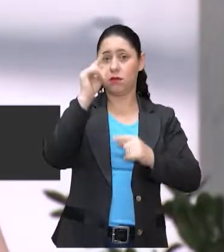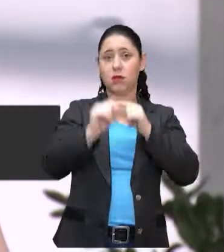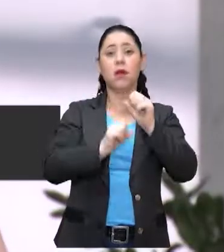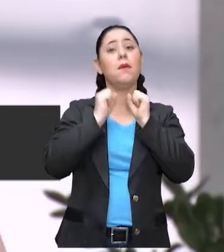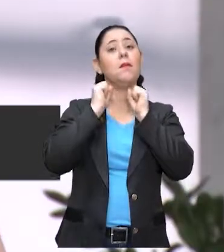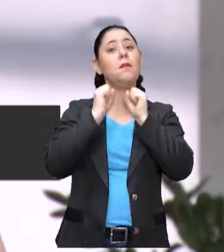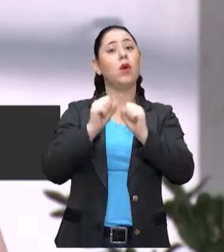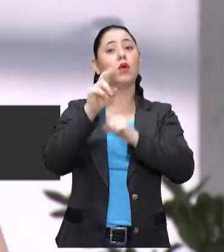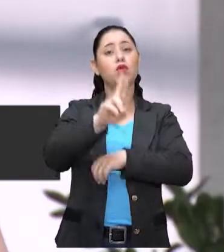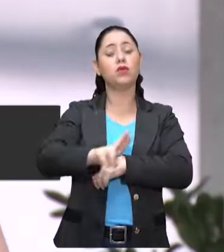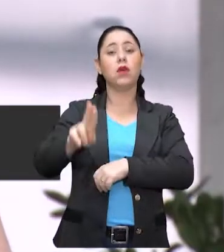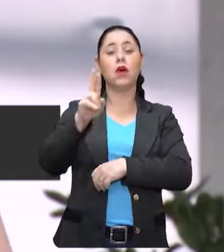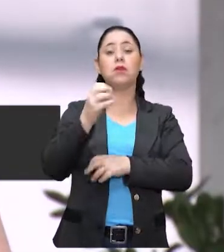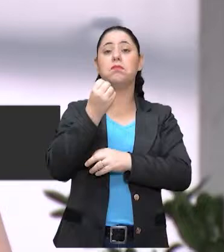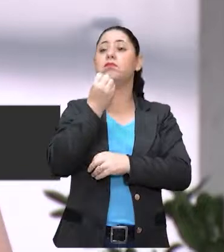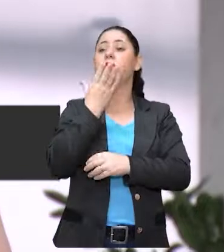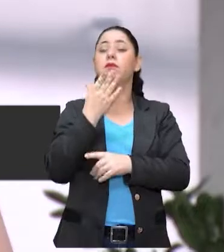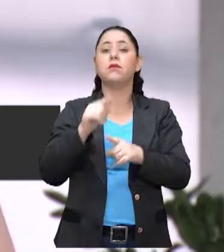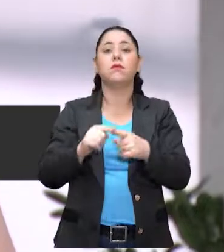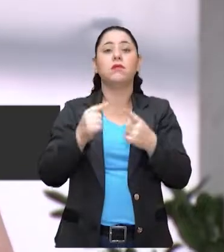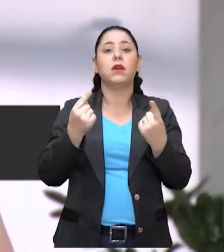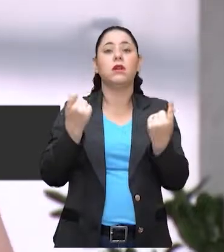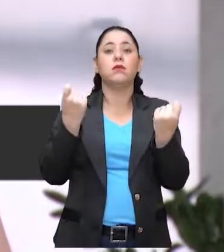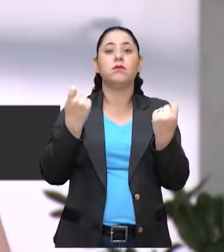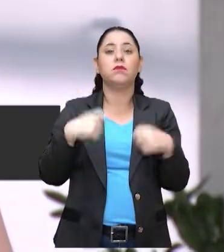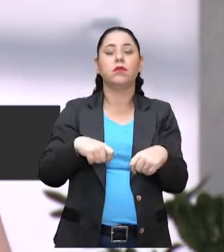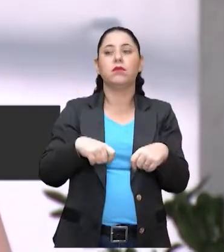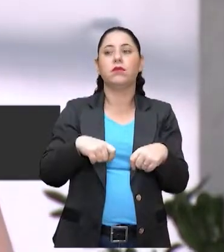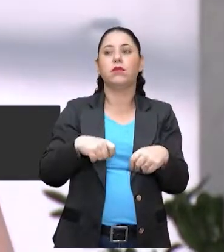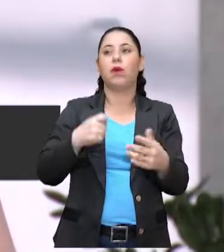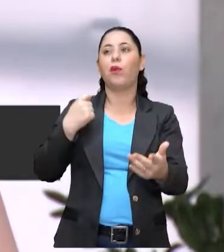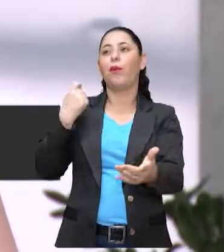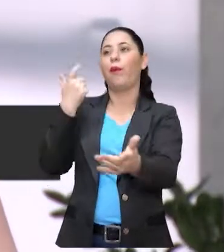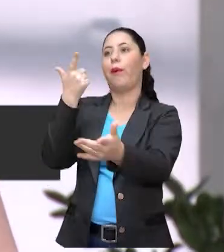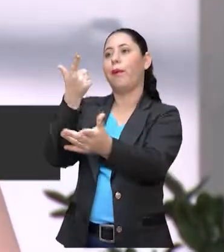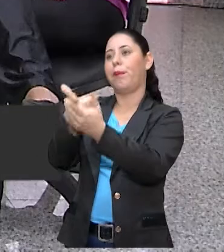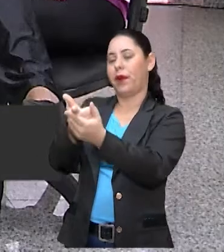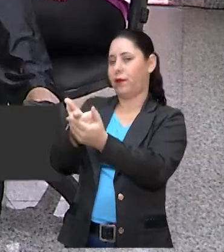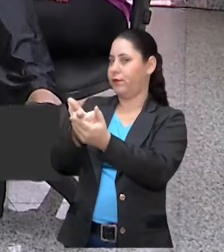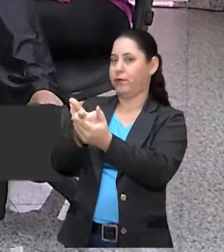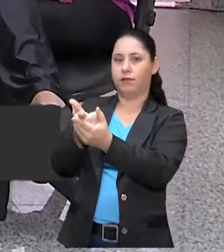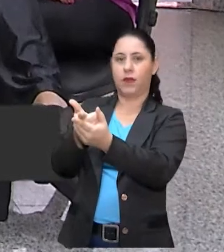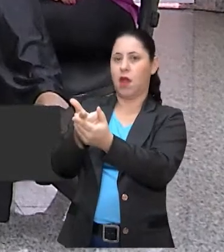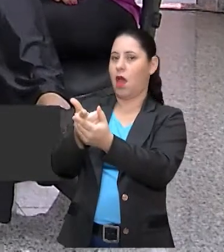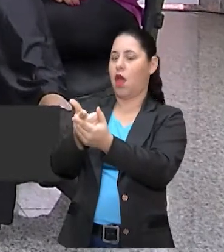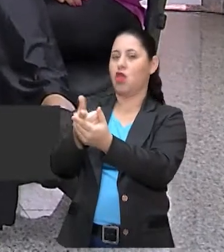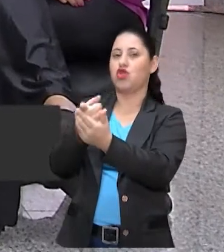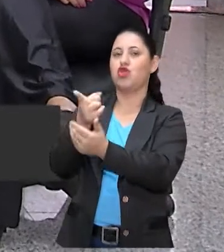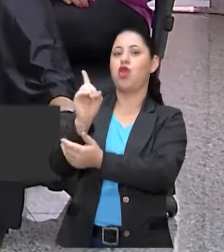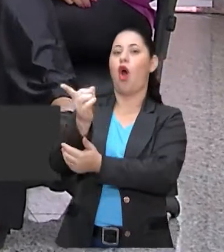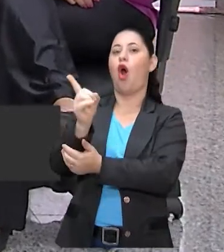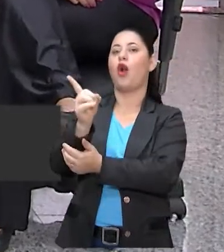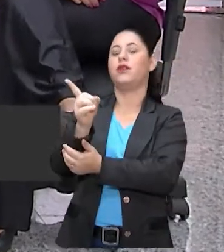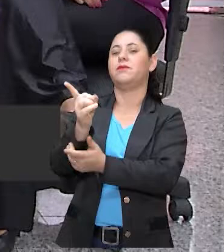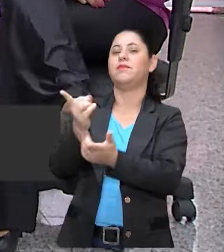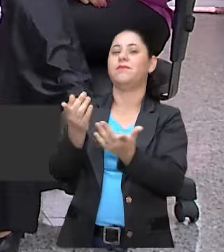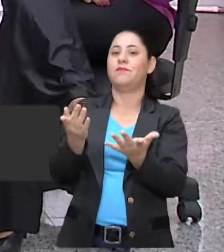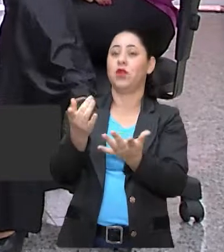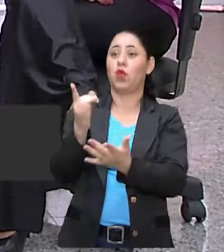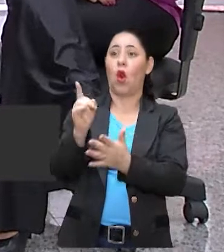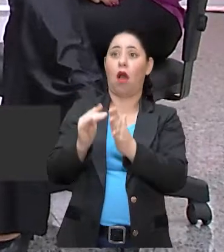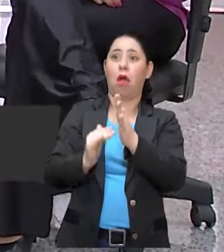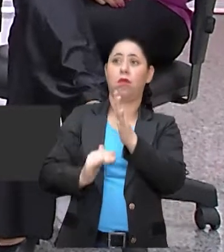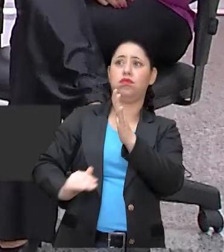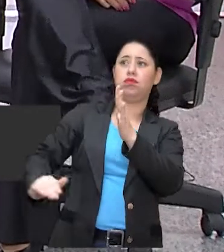tem que importar. E aí eu não pago em real, eu pago em dólar. Sim. E encarece, o dólar está cada vez mais caro na comparação